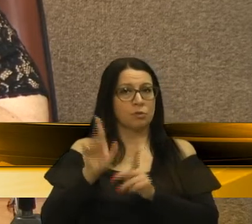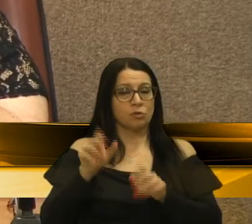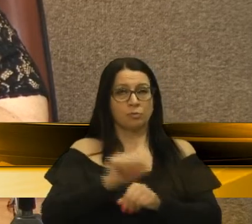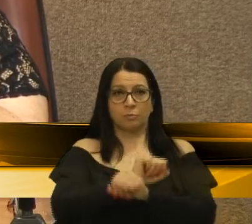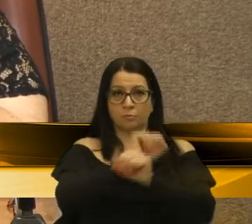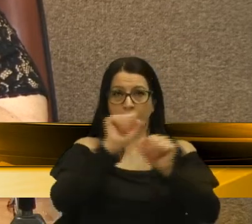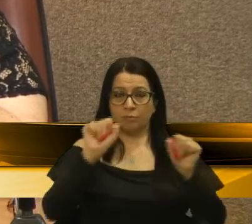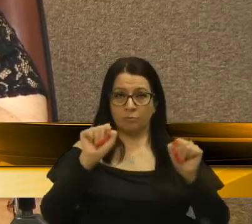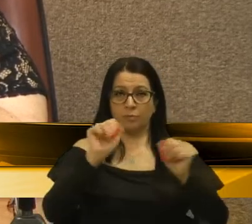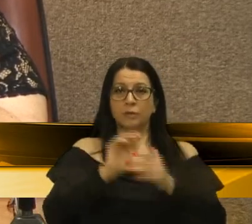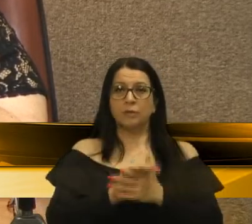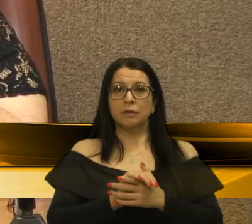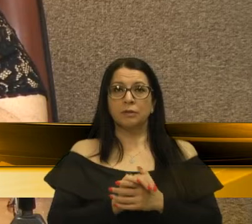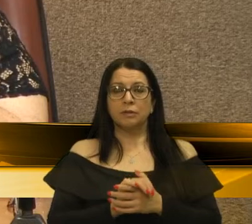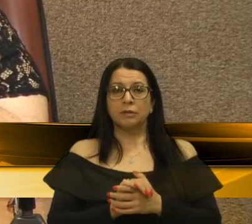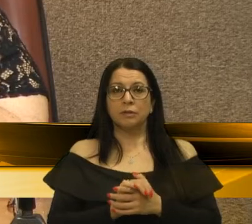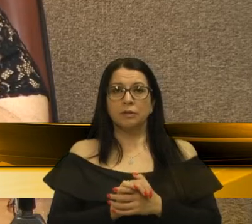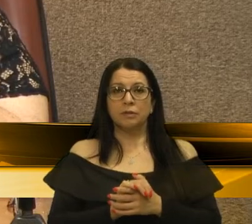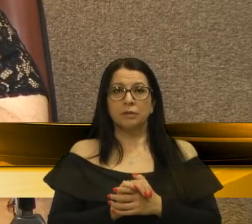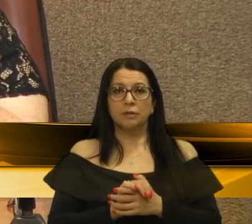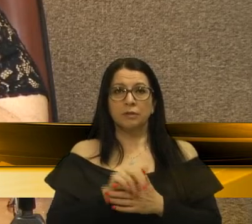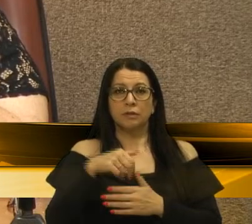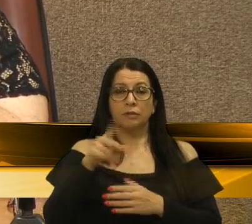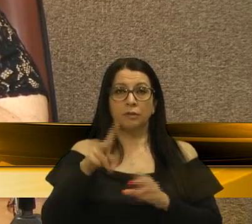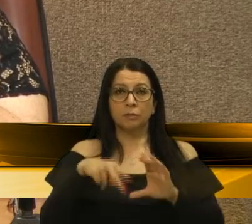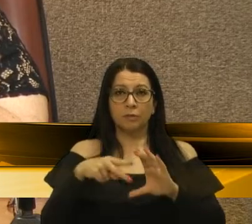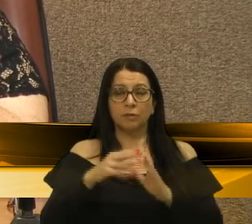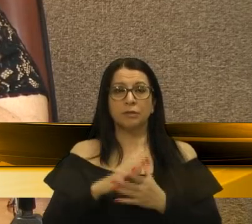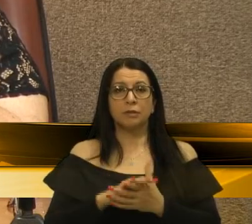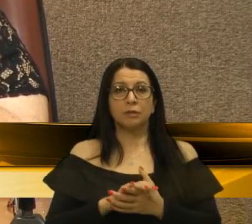manhã, quando eu vinha para a Câmara,